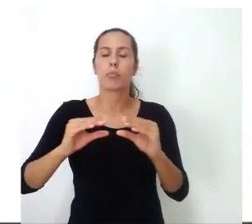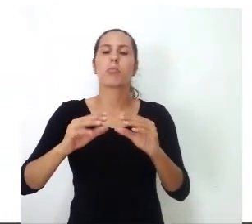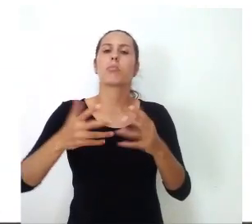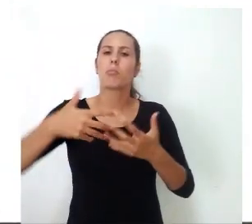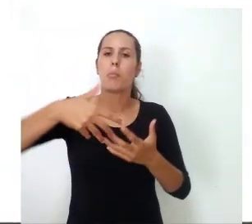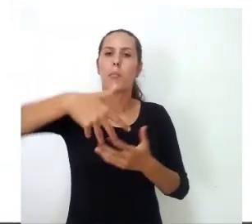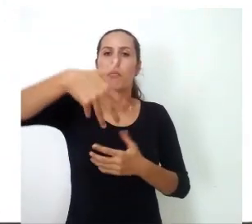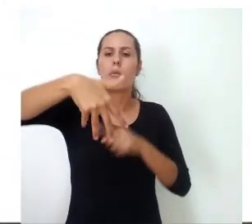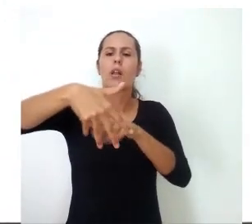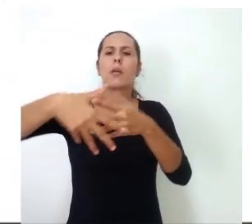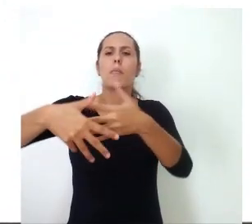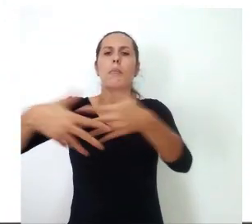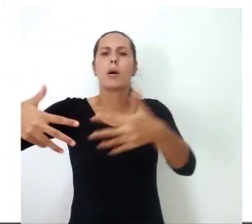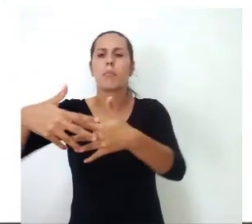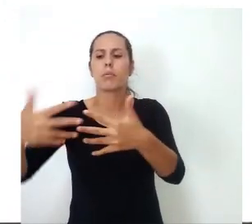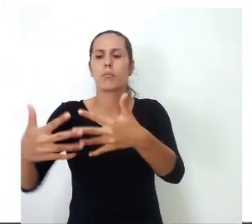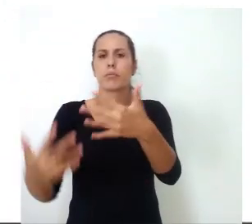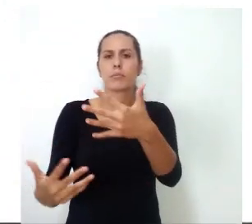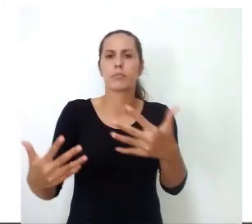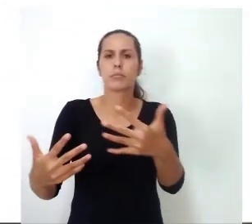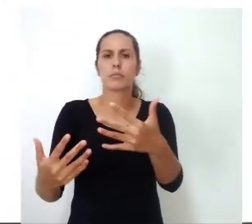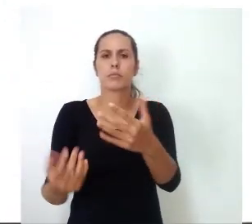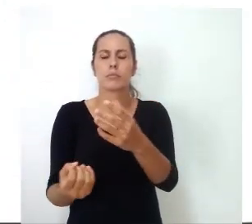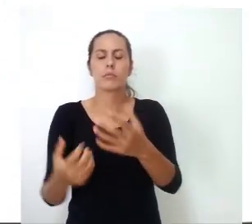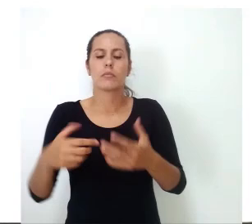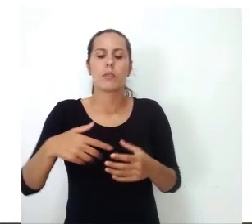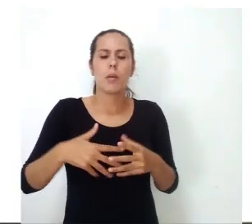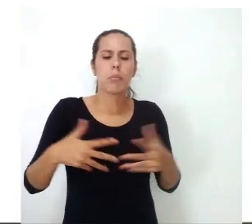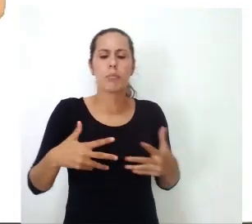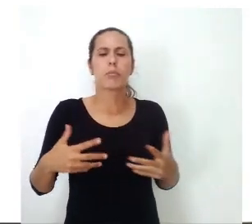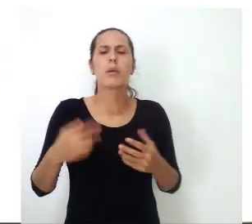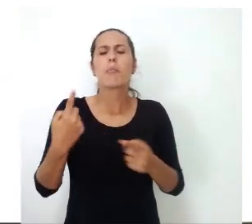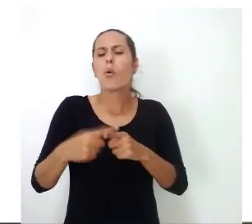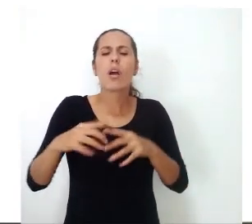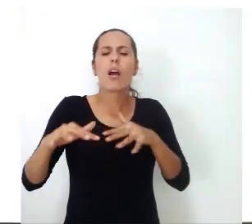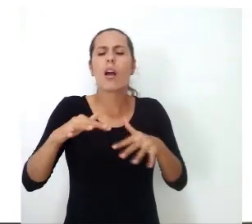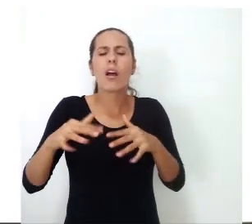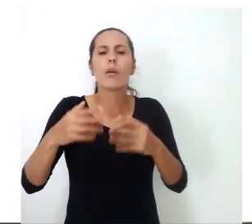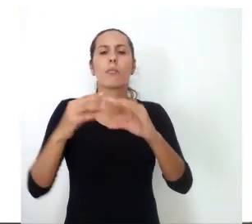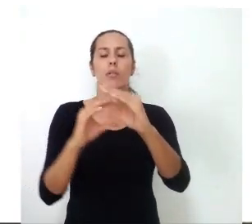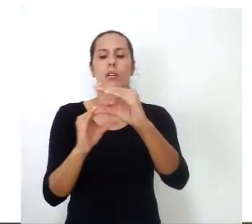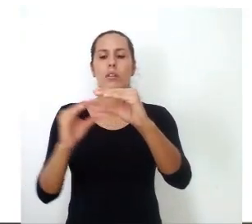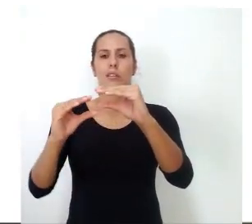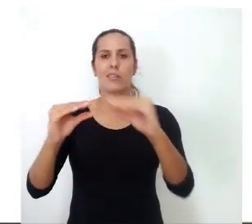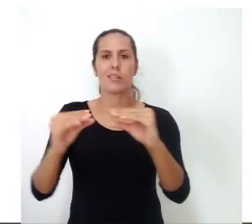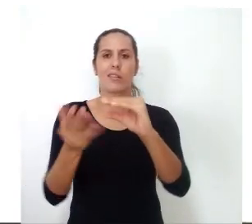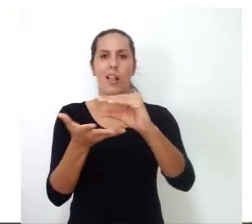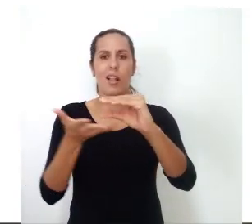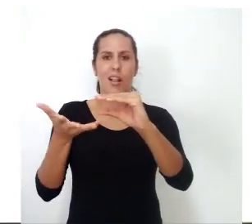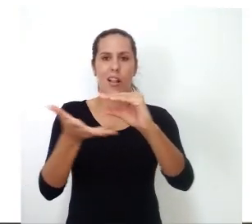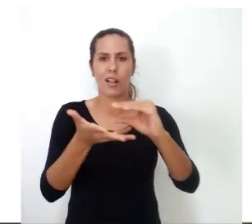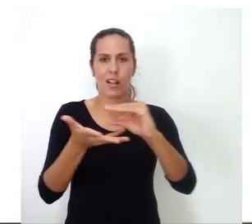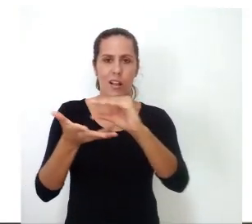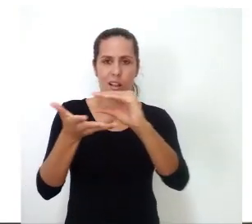continentes foram se deslocando. Porque eles se deslocam por causa das placas tectônicas que estão